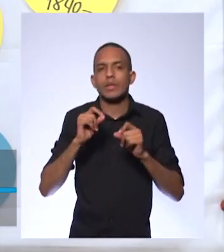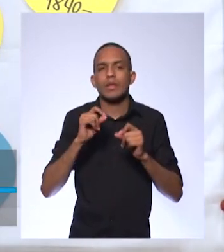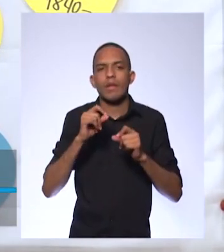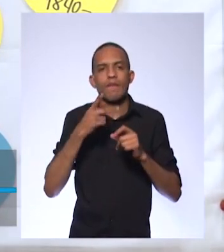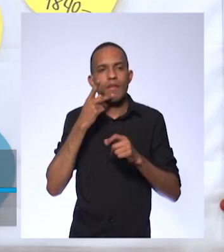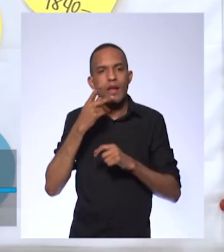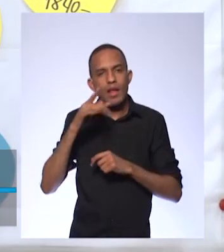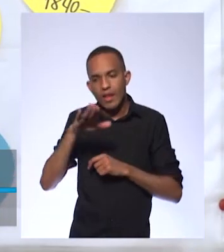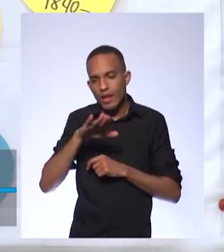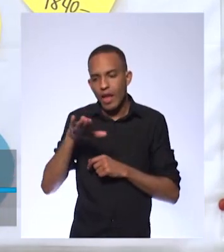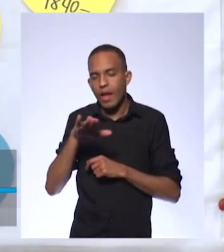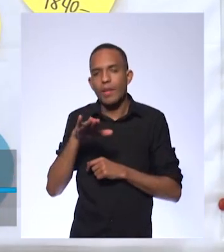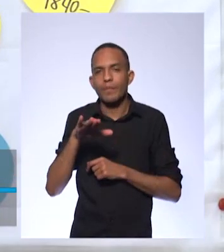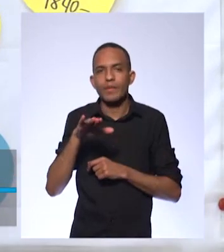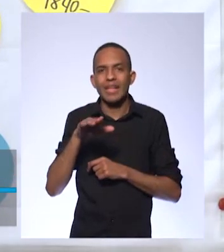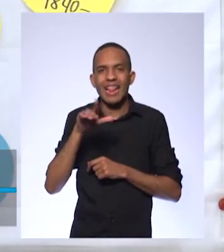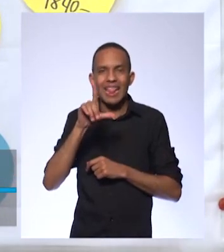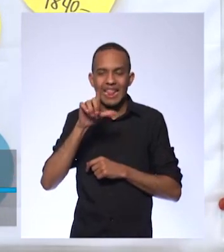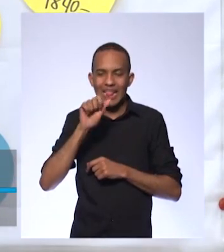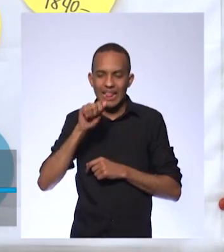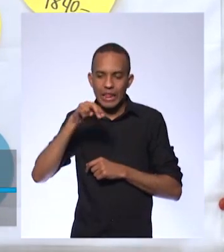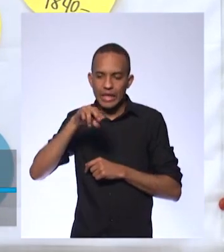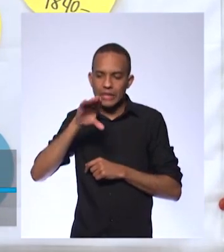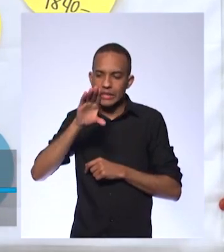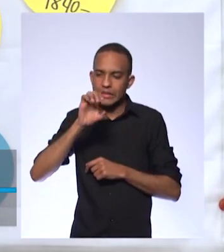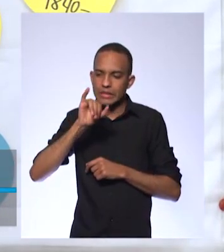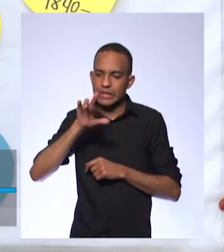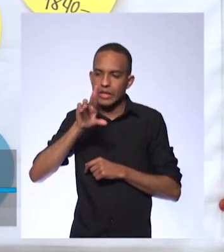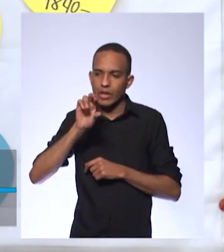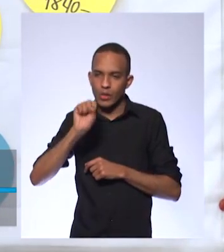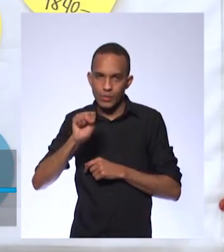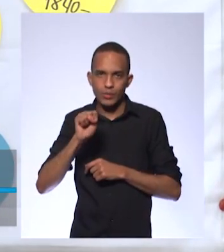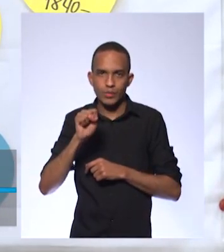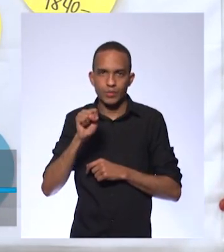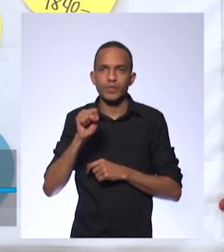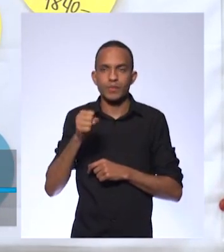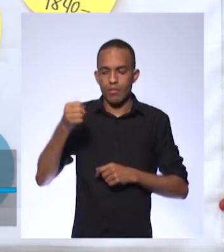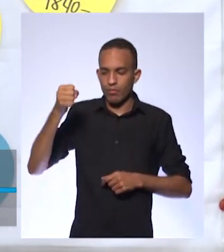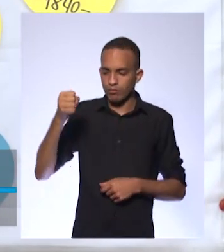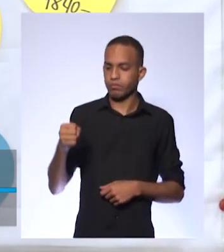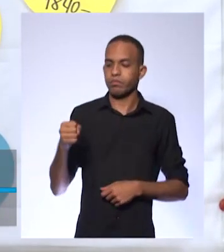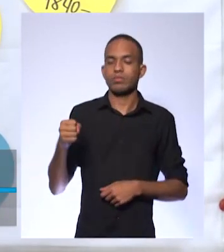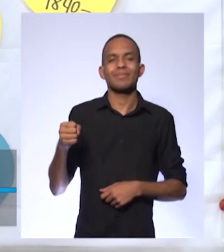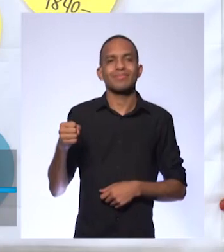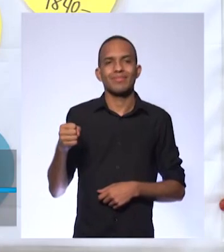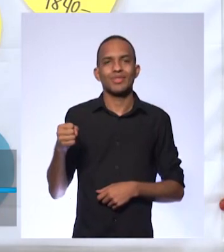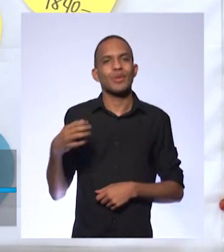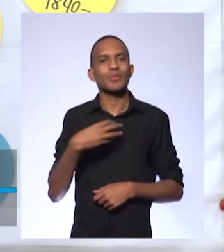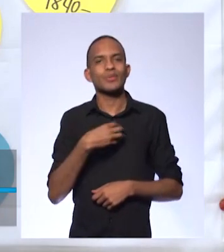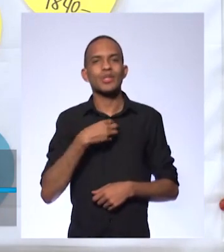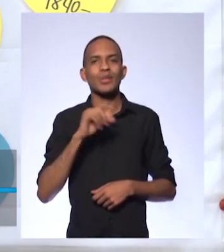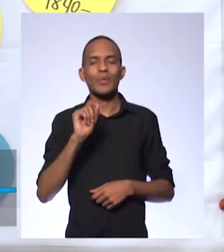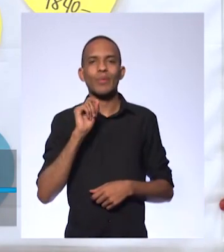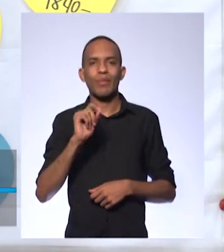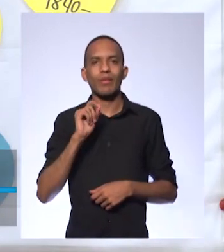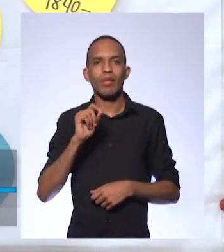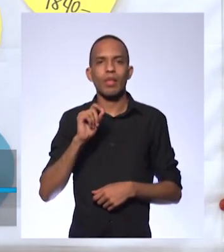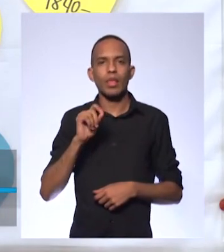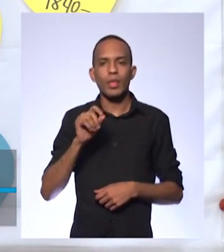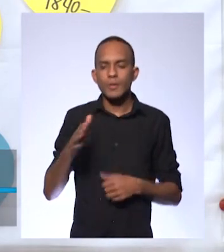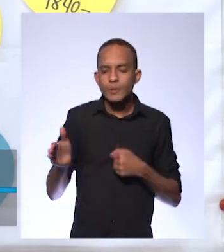que esses lanceiros escravizados que foram mortos na Batalha de Porongos foi uma forma de